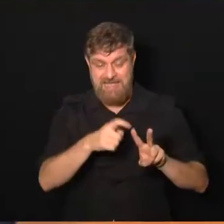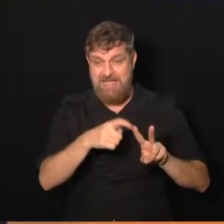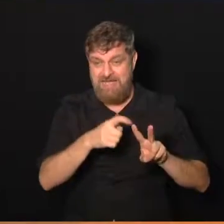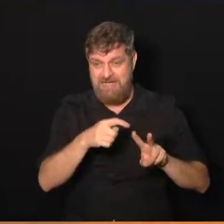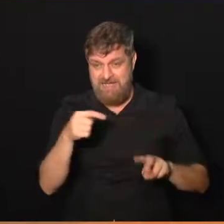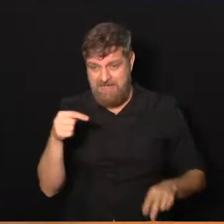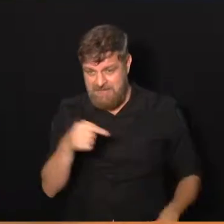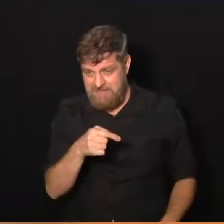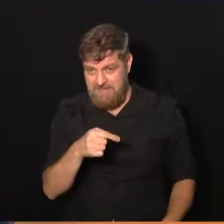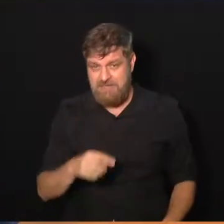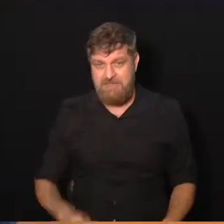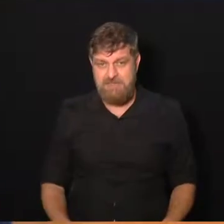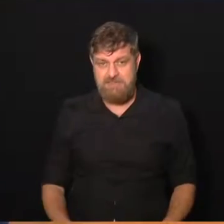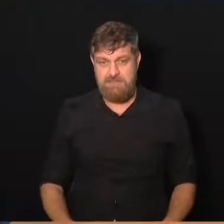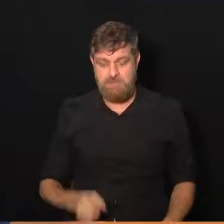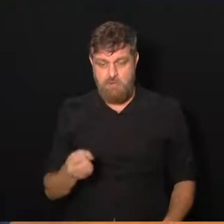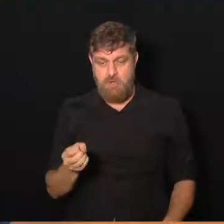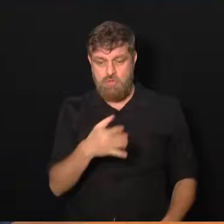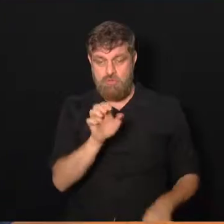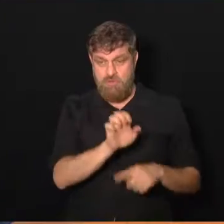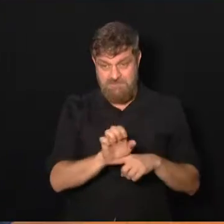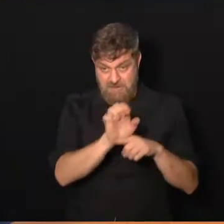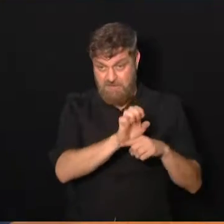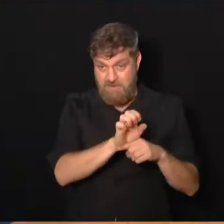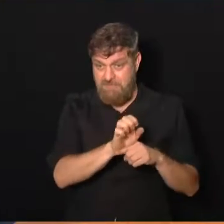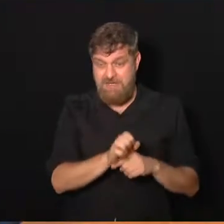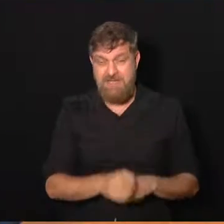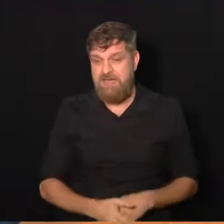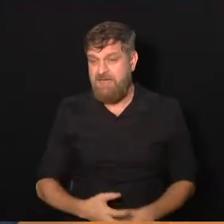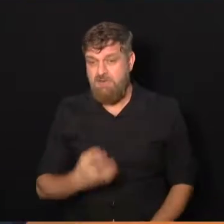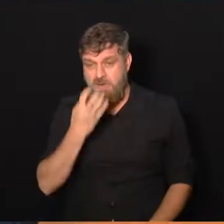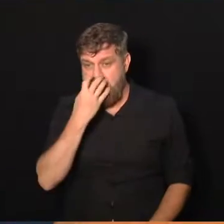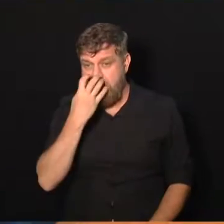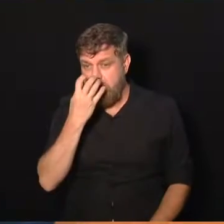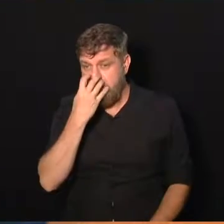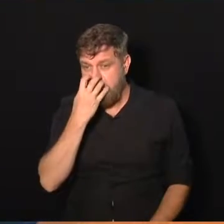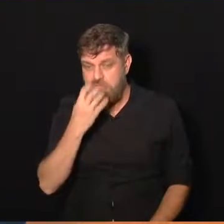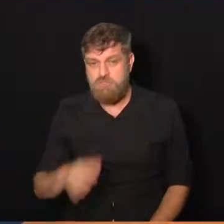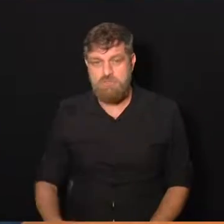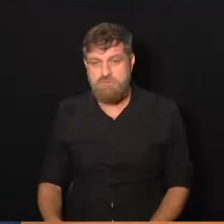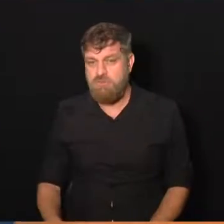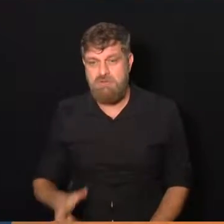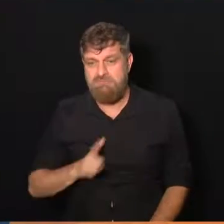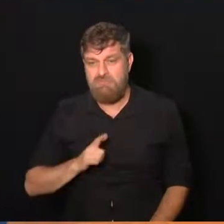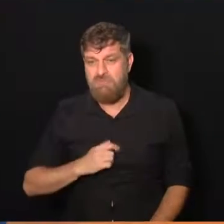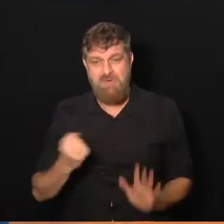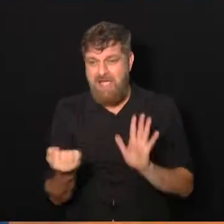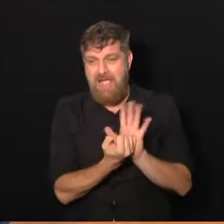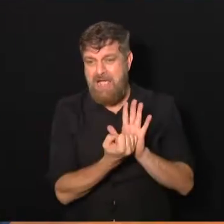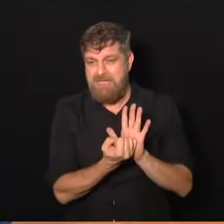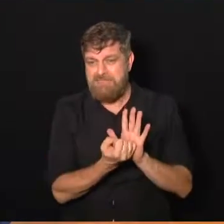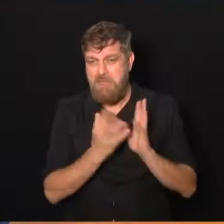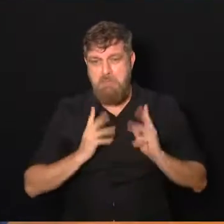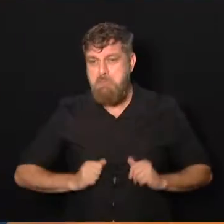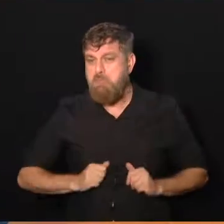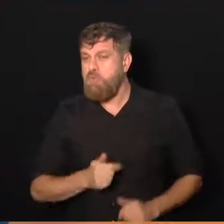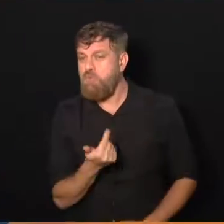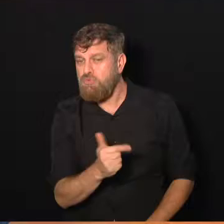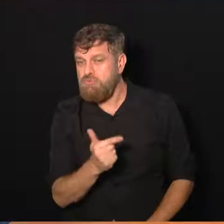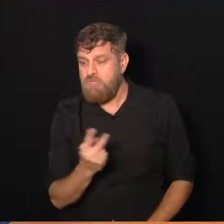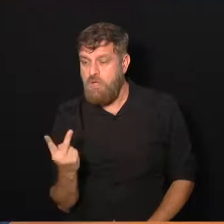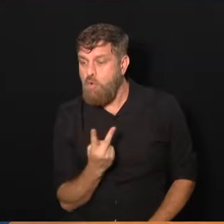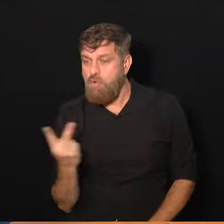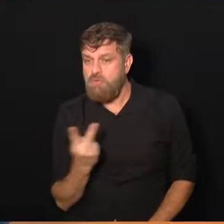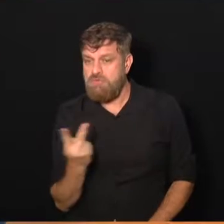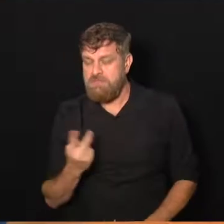tibetano, aquela antena parabólica. E os animais, como bem lembrou a Maria José, os 2 estavam em tratamento,